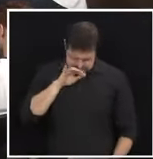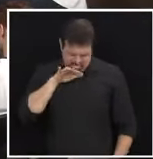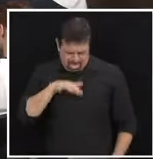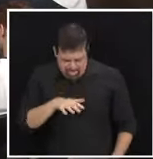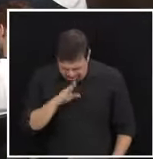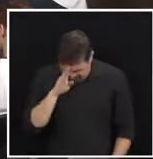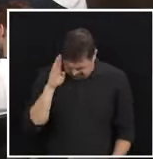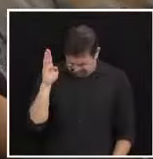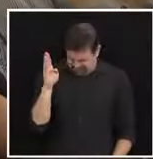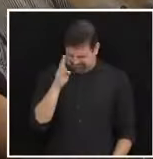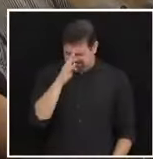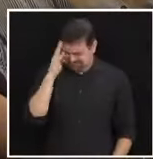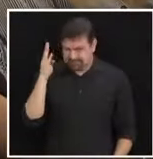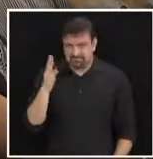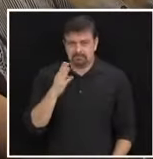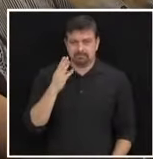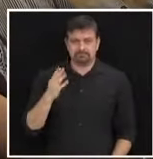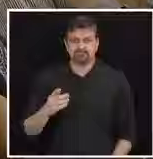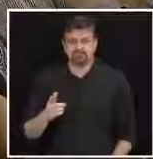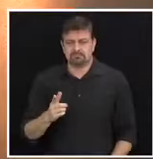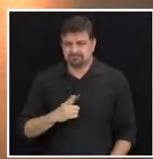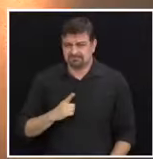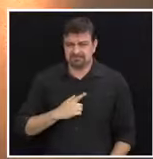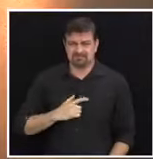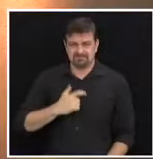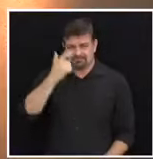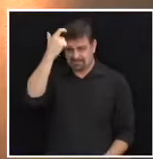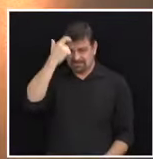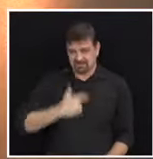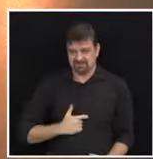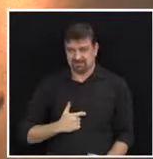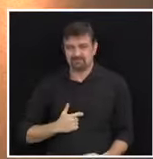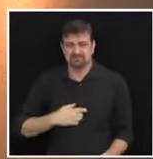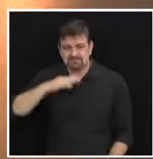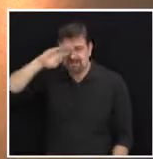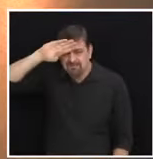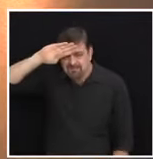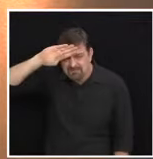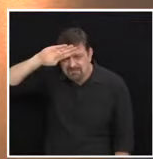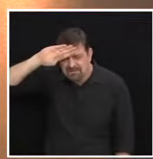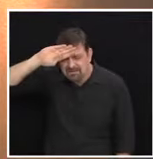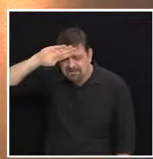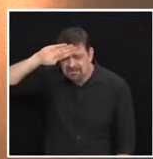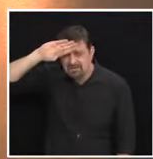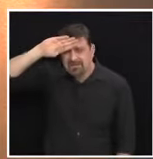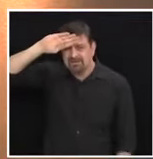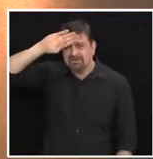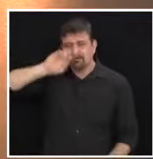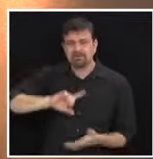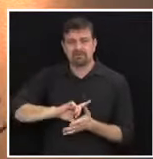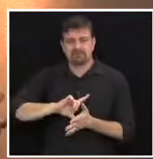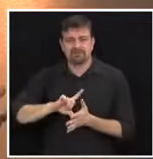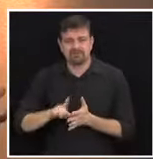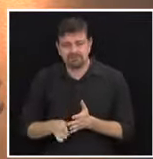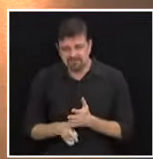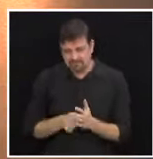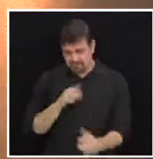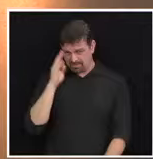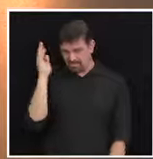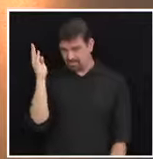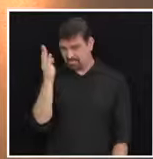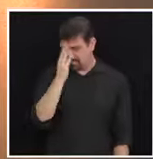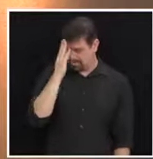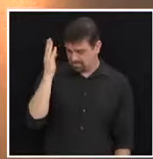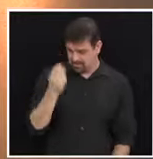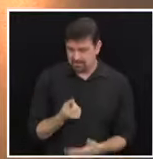deixar devastador. Você tinha um quadro febril muito alto, você passava mal pelos